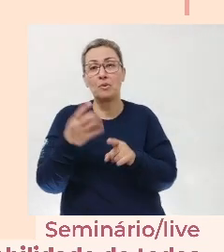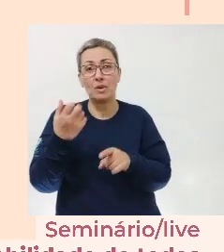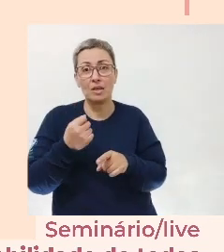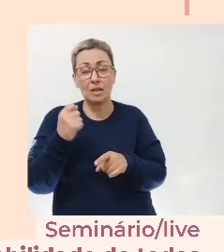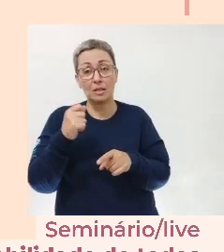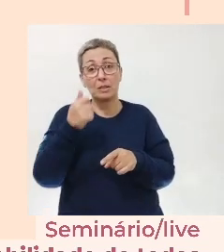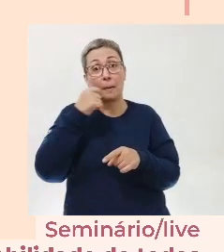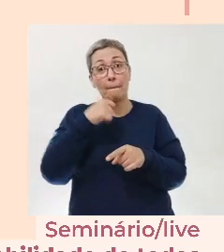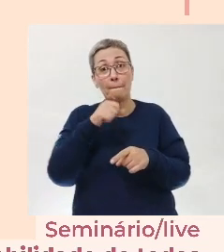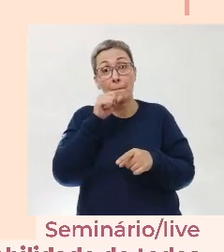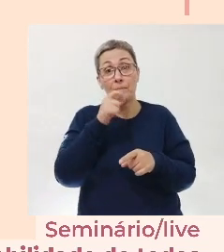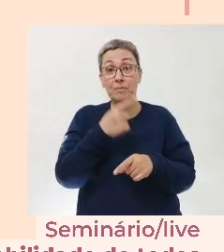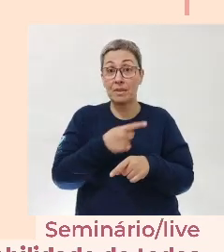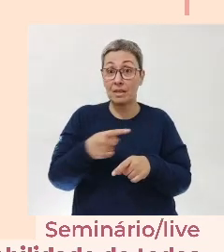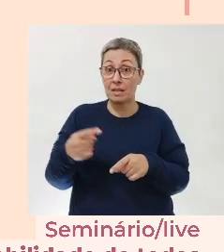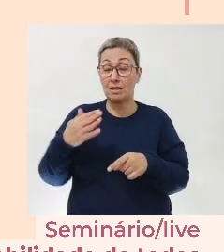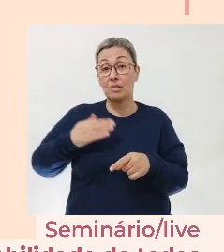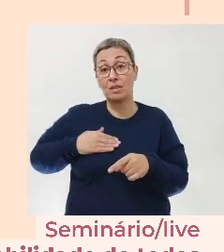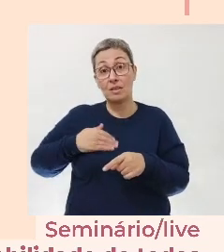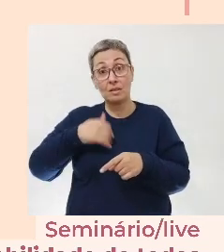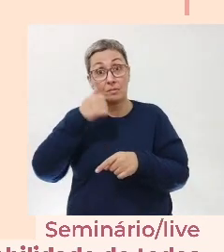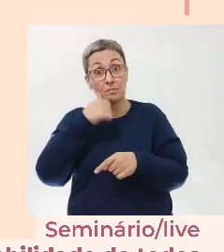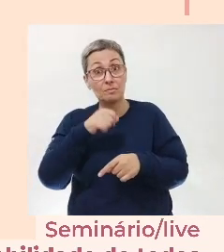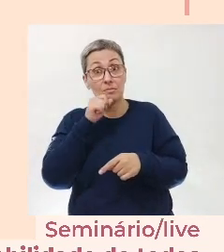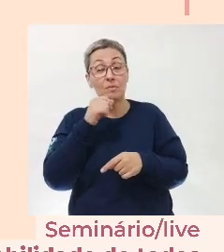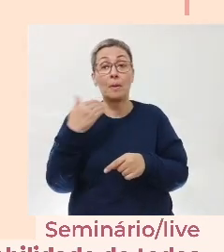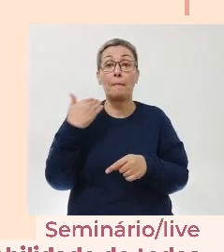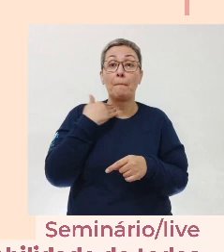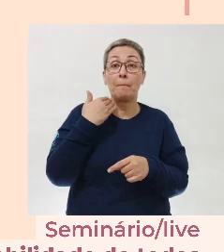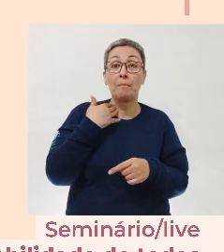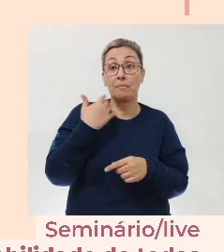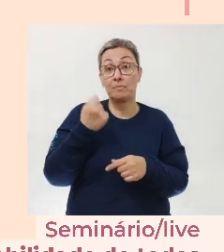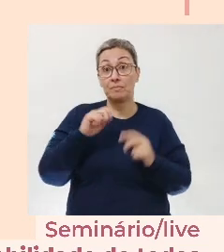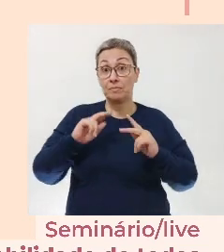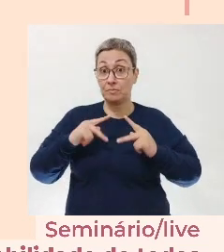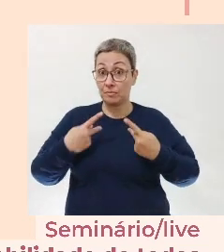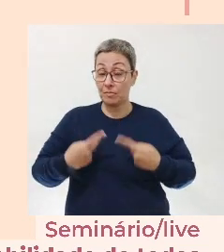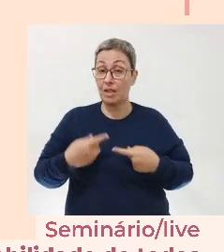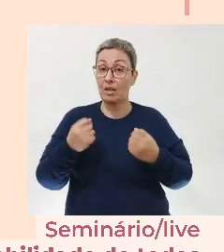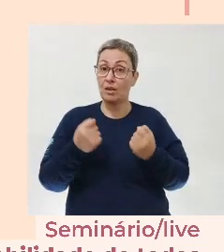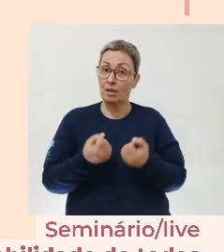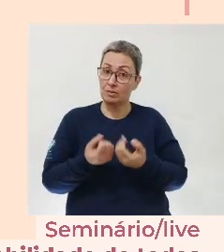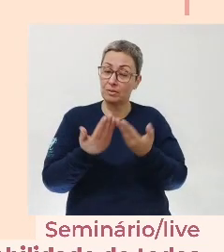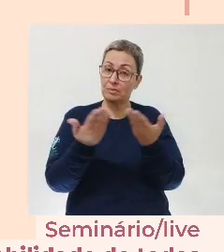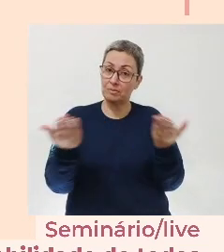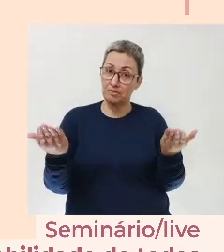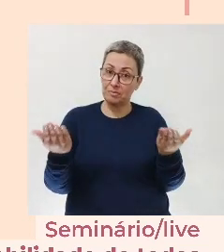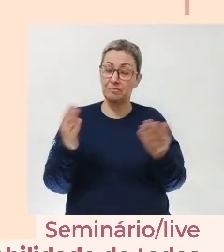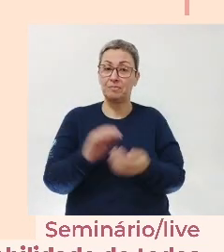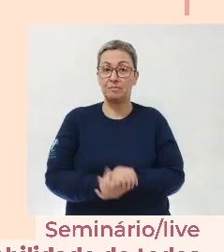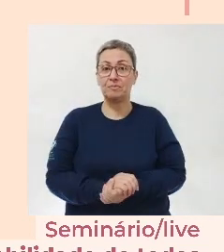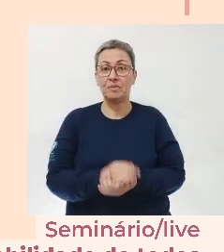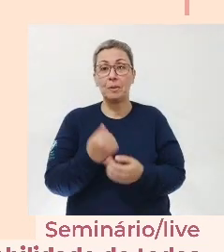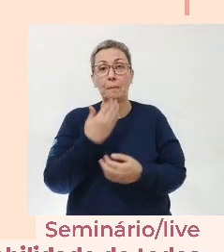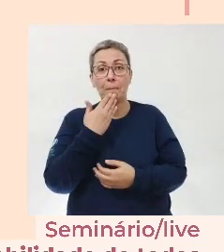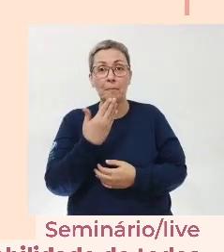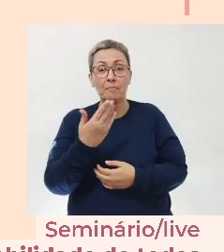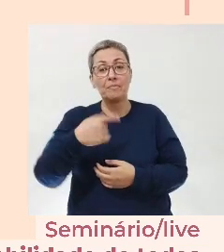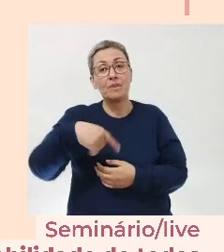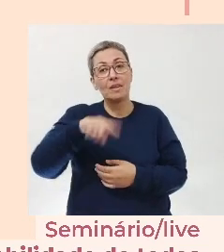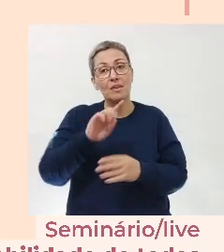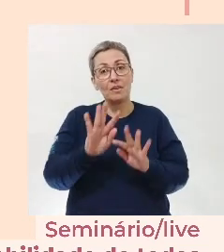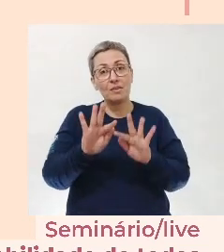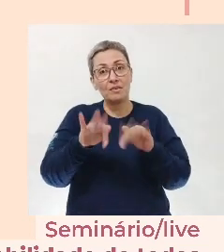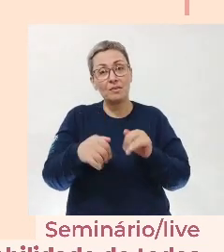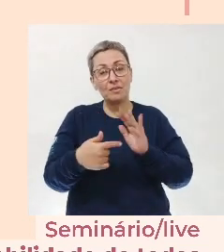assistência. E a doação de leite materno, a Semana do Aleitamento Materno, o Banco de Leite Humano quer